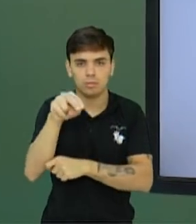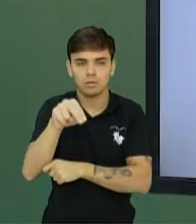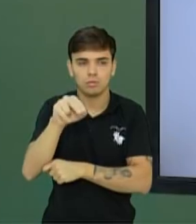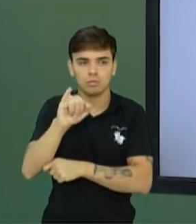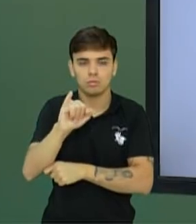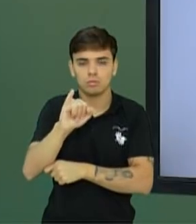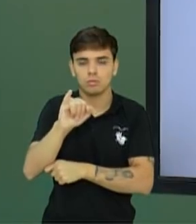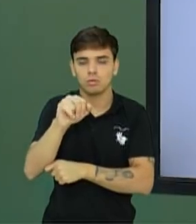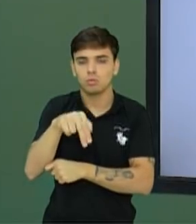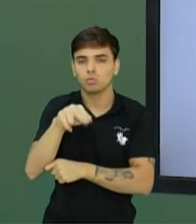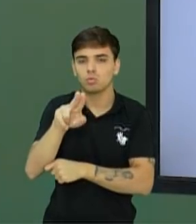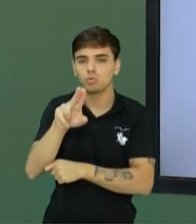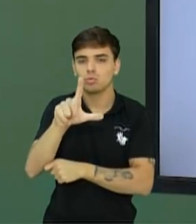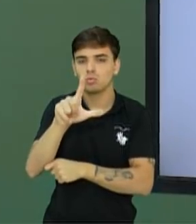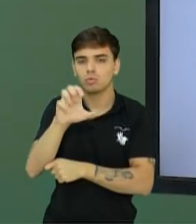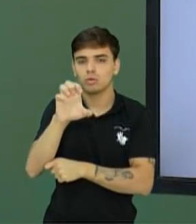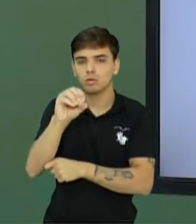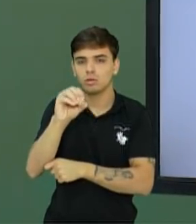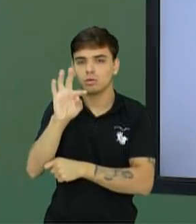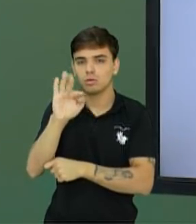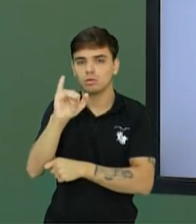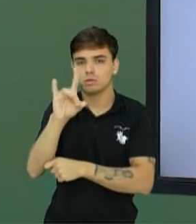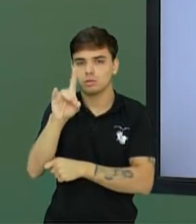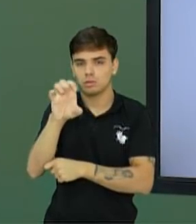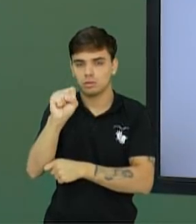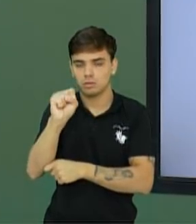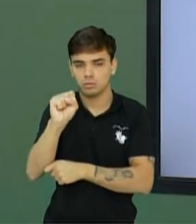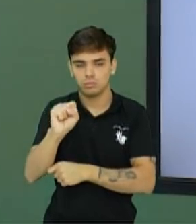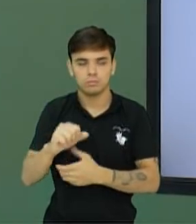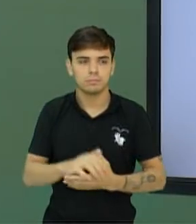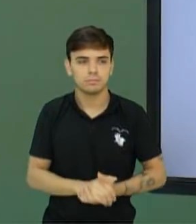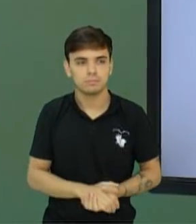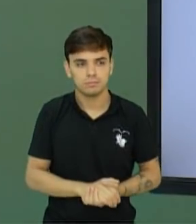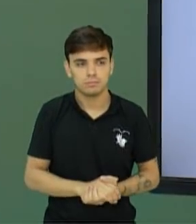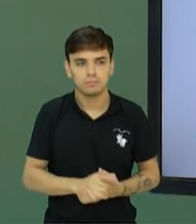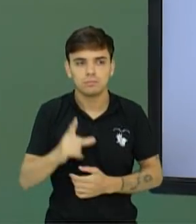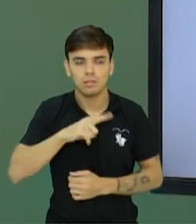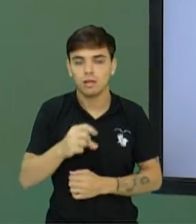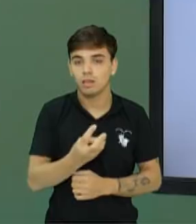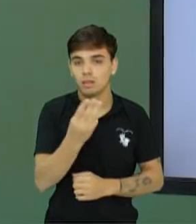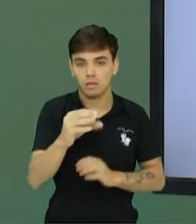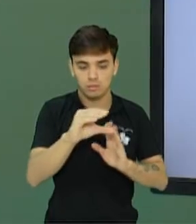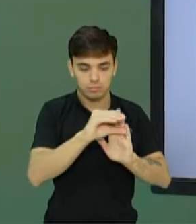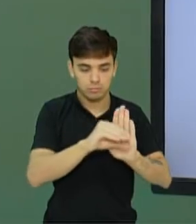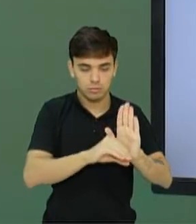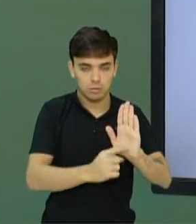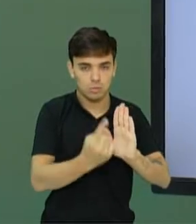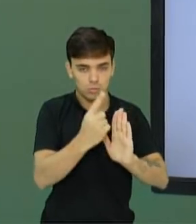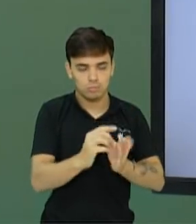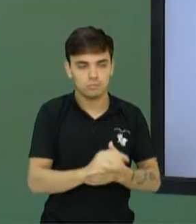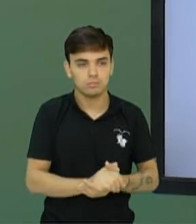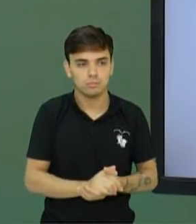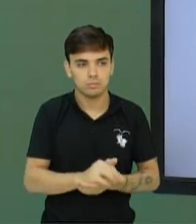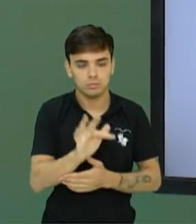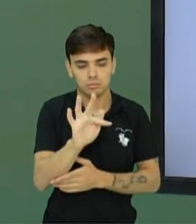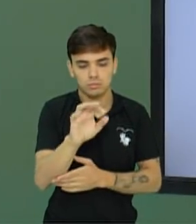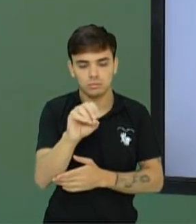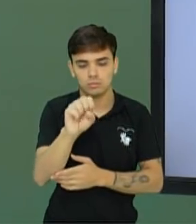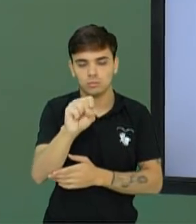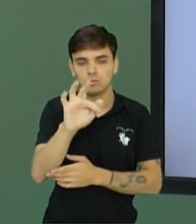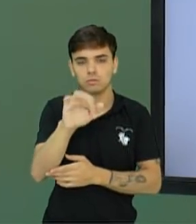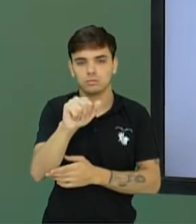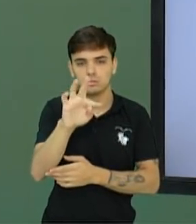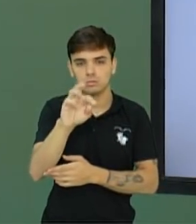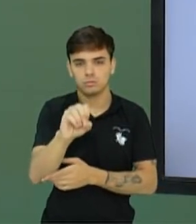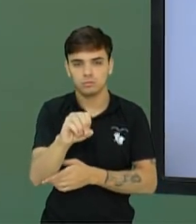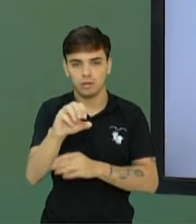Cada nucleotídeo é formado por 3 partezinhas. Uma, parte número 1, chamado fosfato, parte